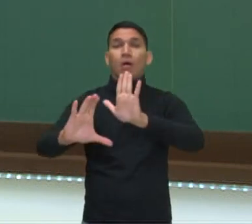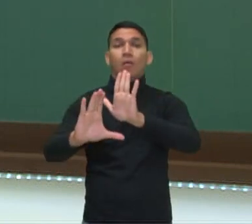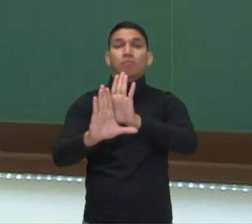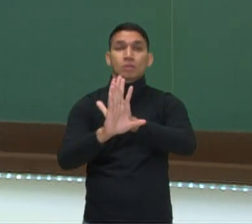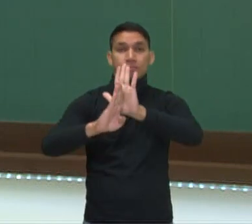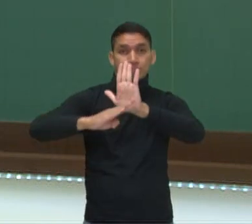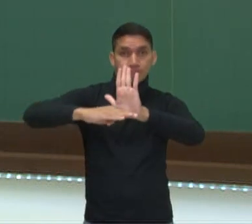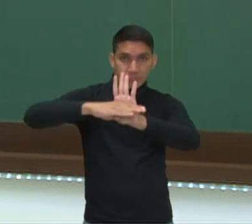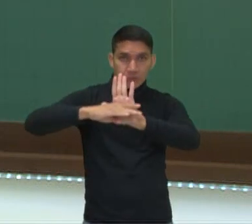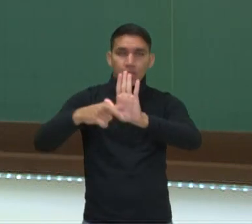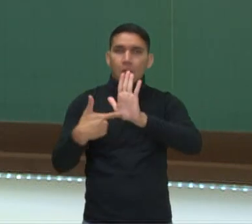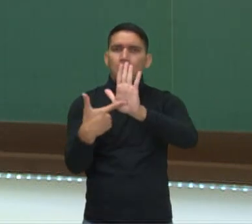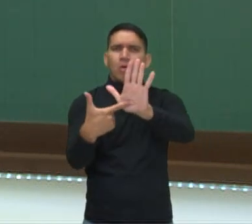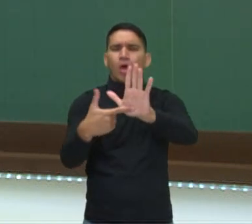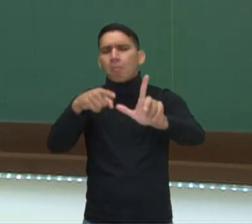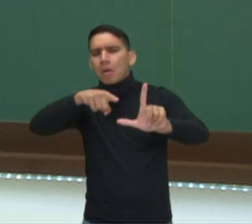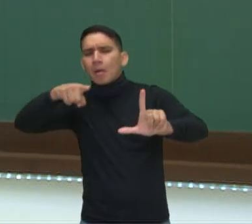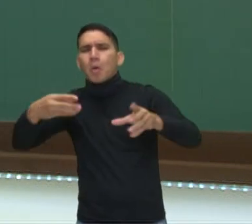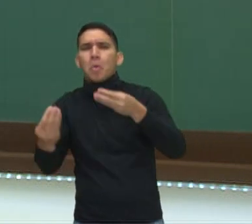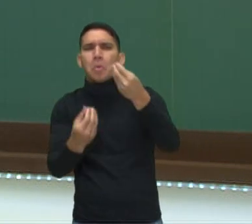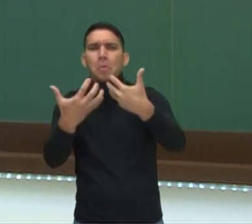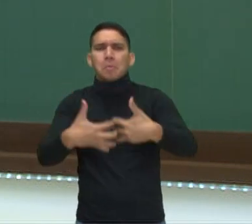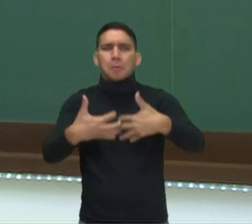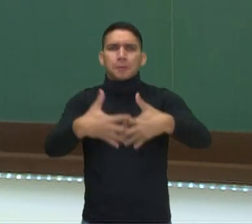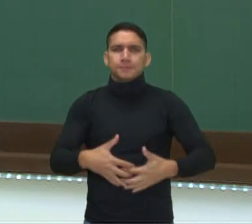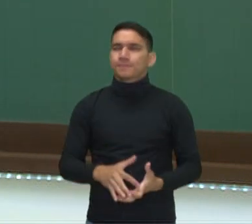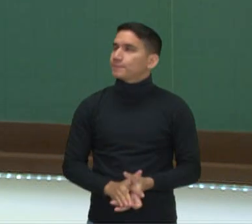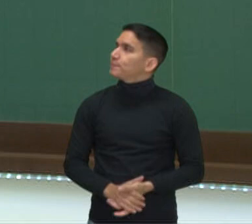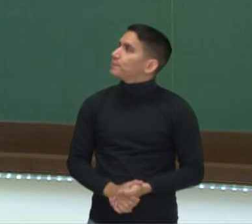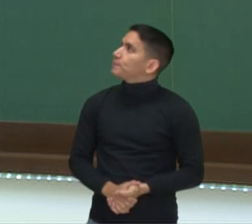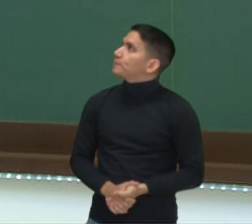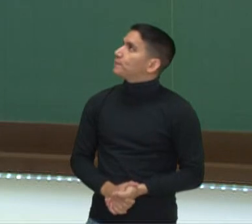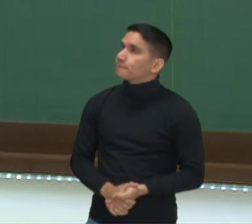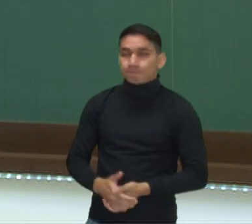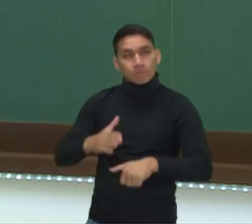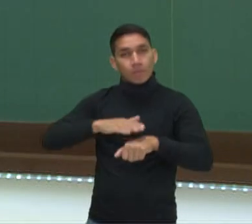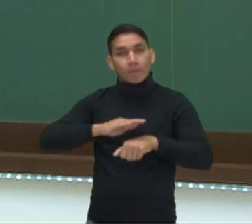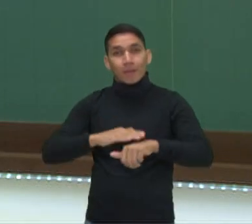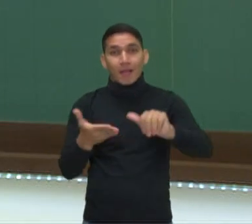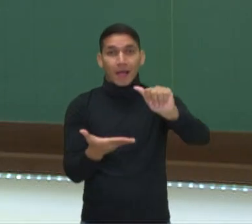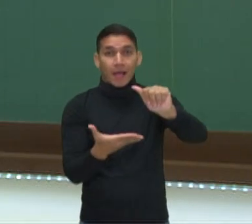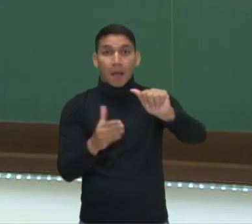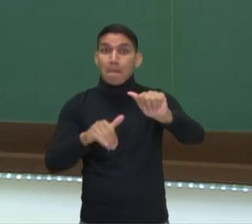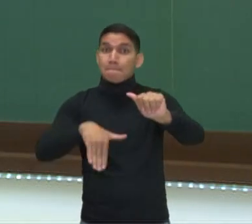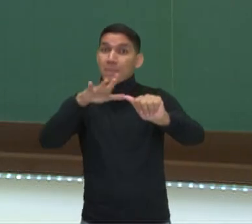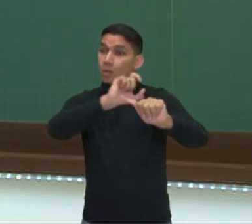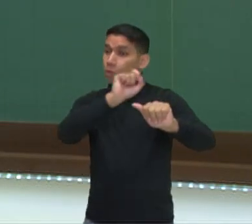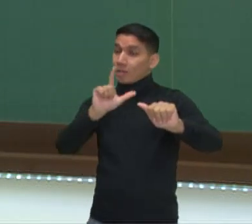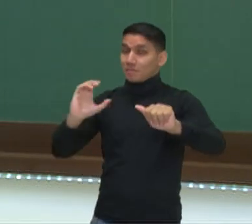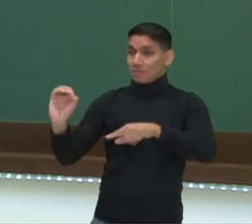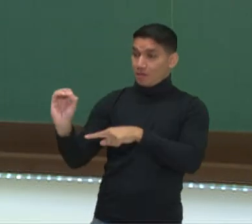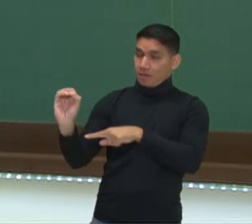da representação gráfica desta parábola. Quando meu A é maior do que zero,